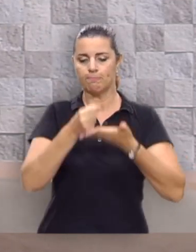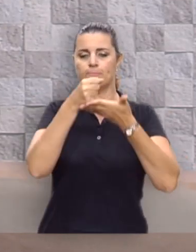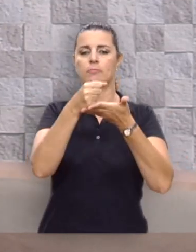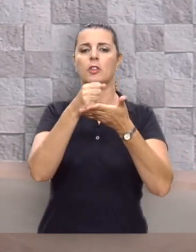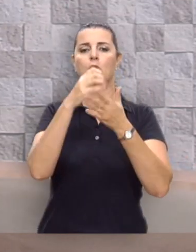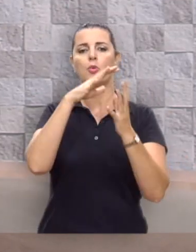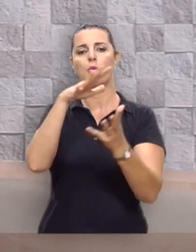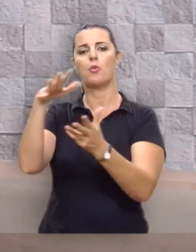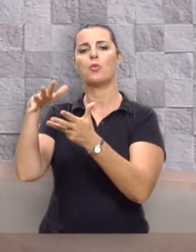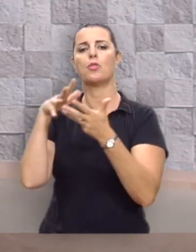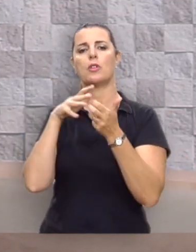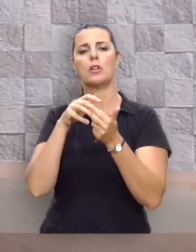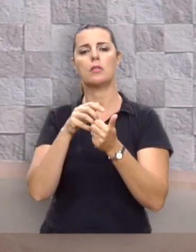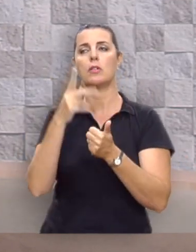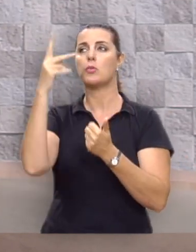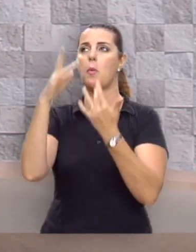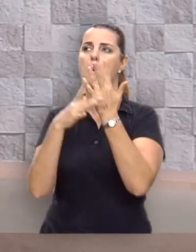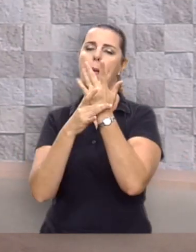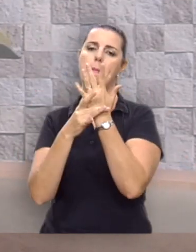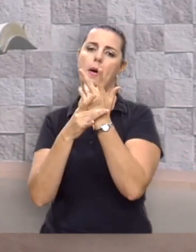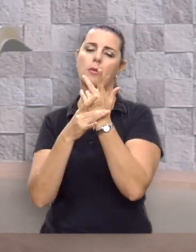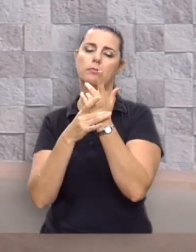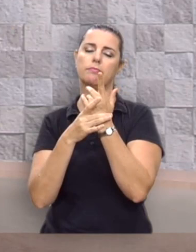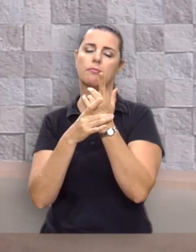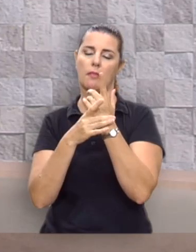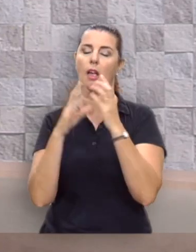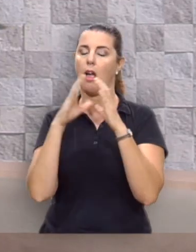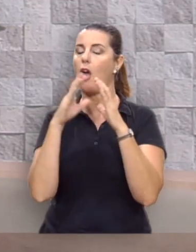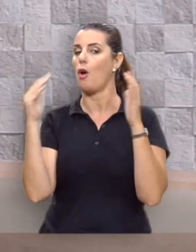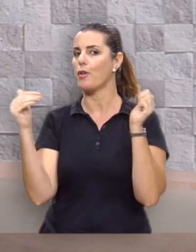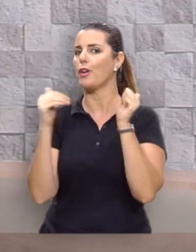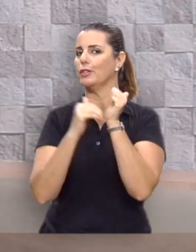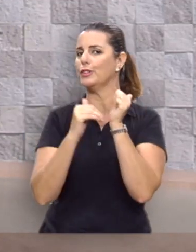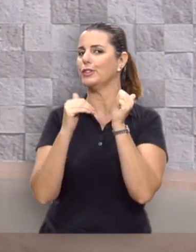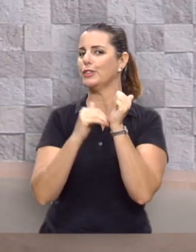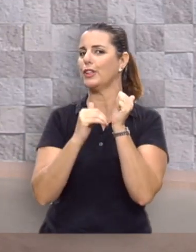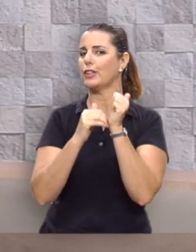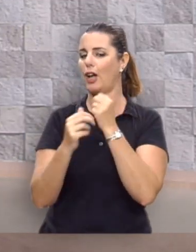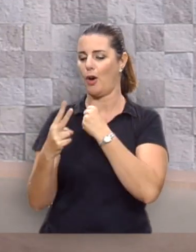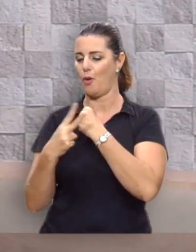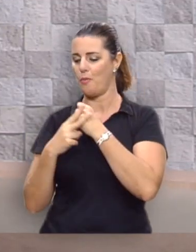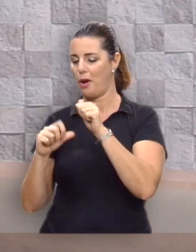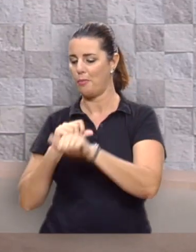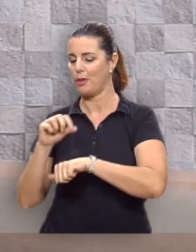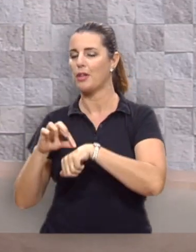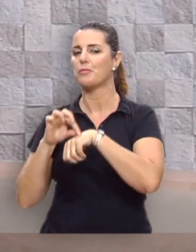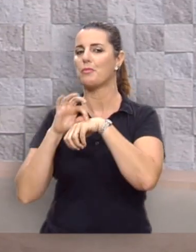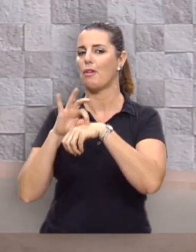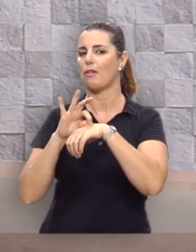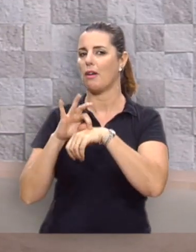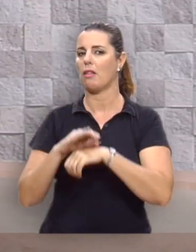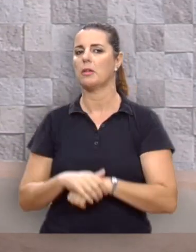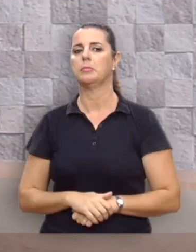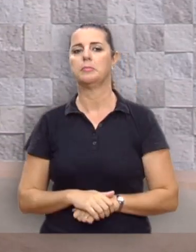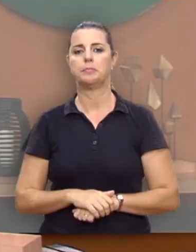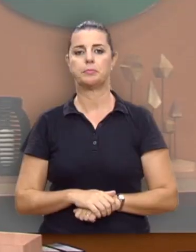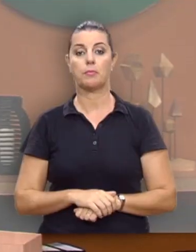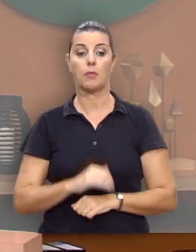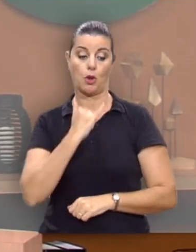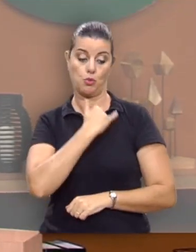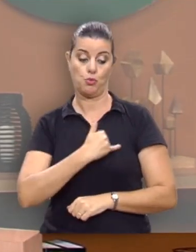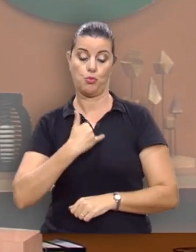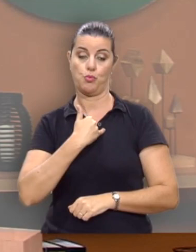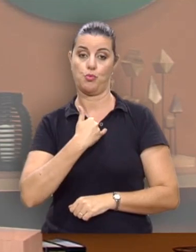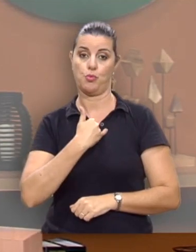do universo em suas poderosas mãos. Este é o grande mistério, o Verbo se fez carne.